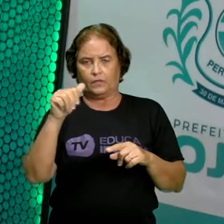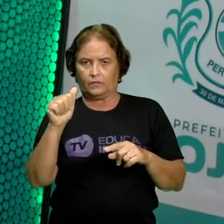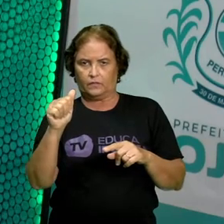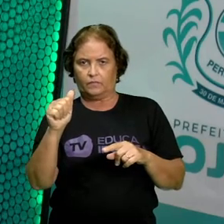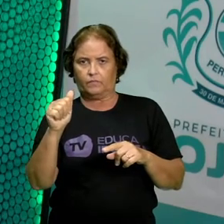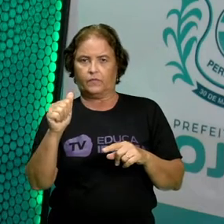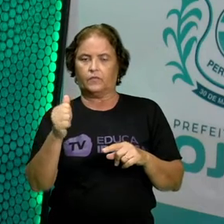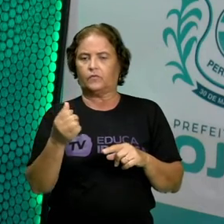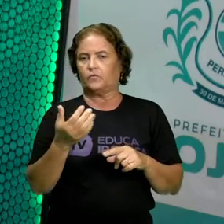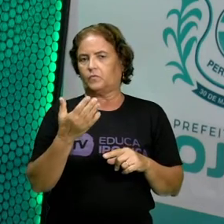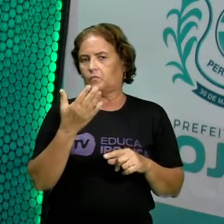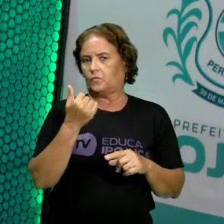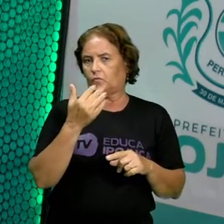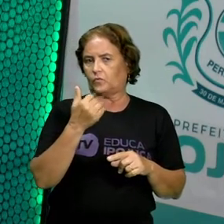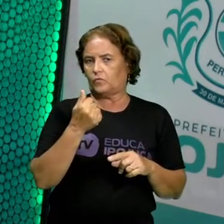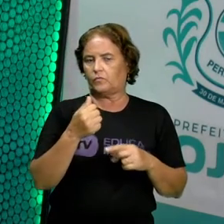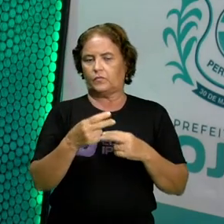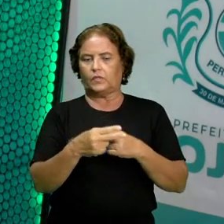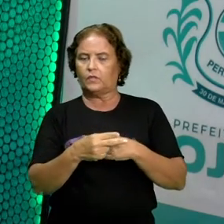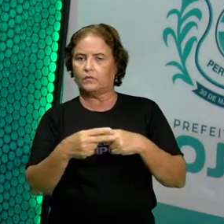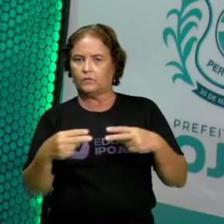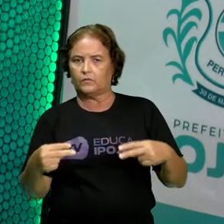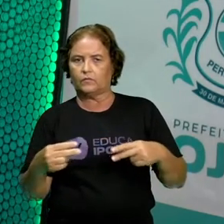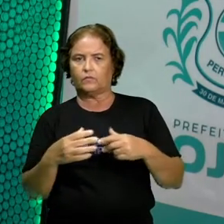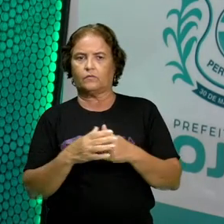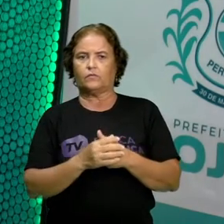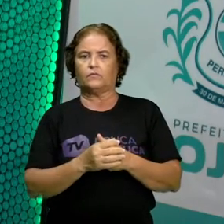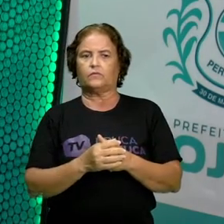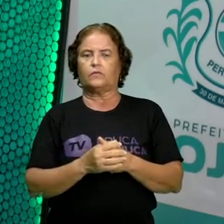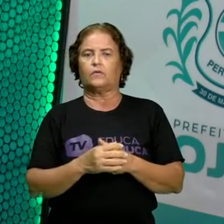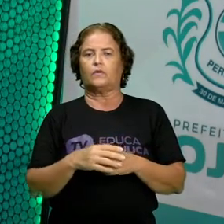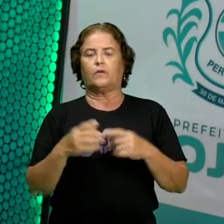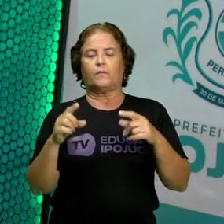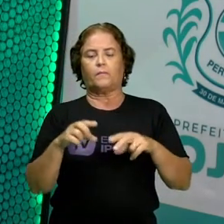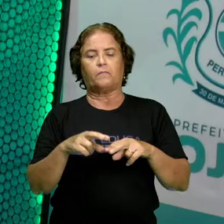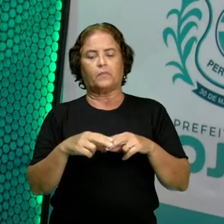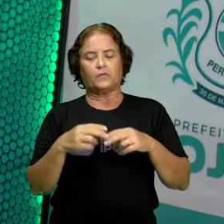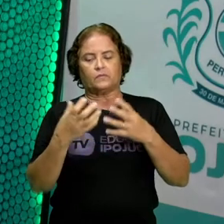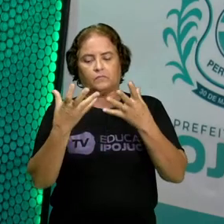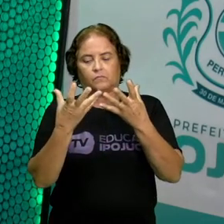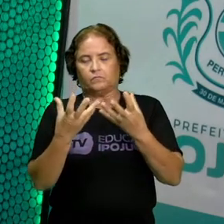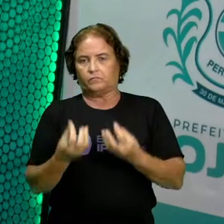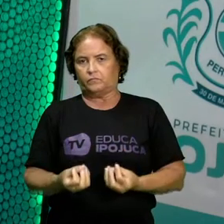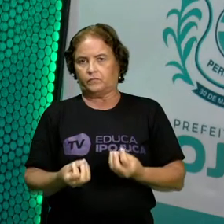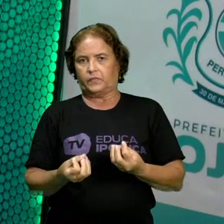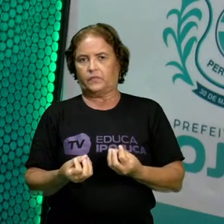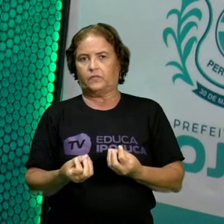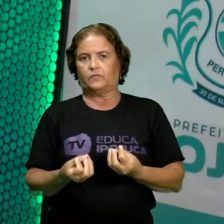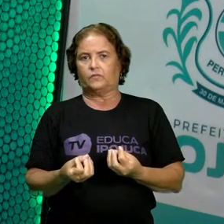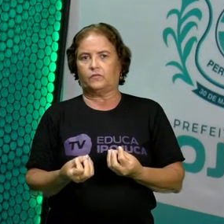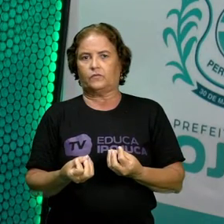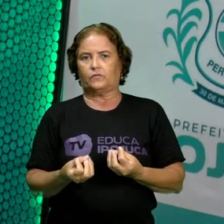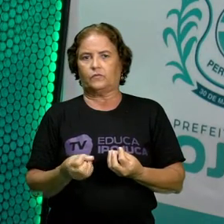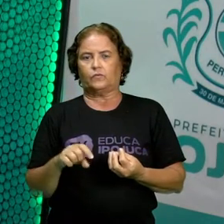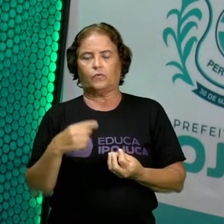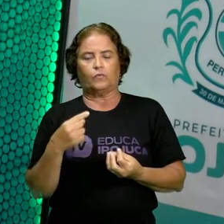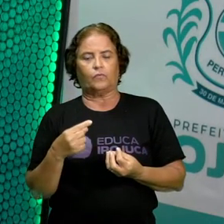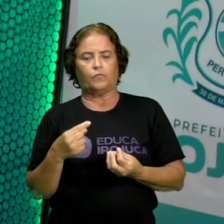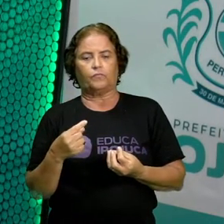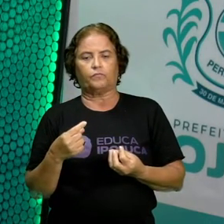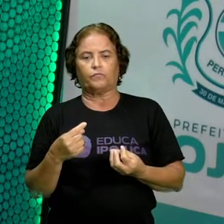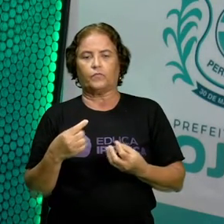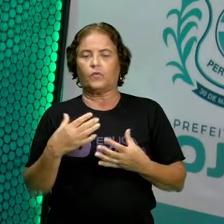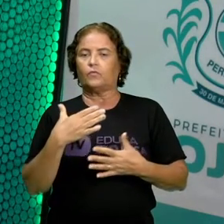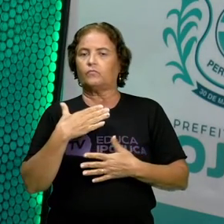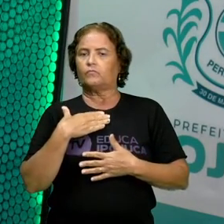alimento, objeto. Então, para se medir o peso ou até mesmo a massa corporal